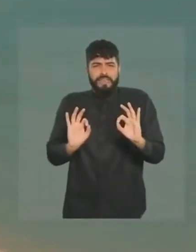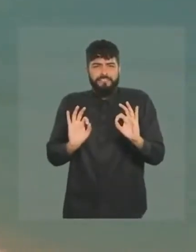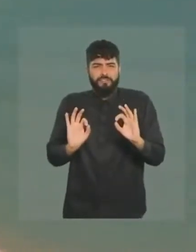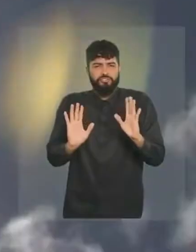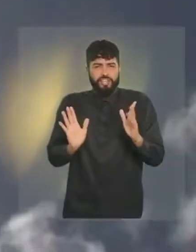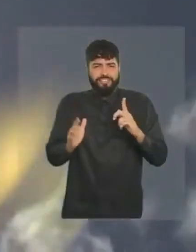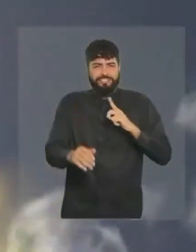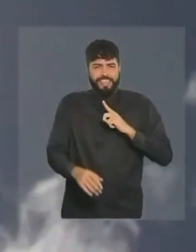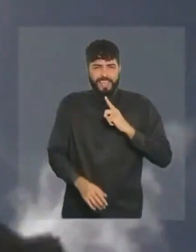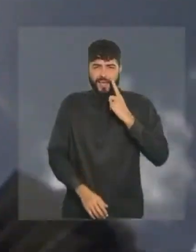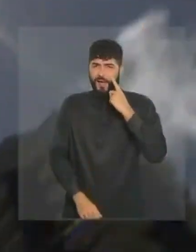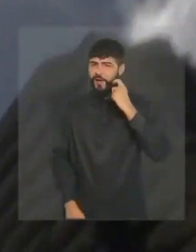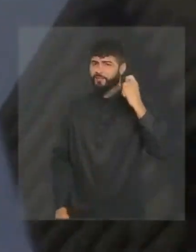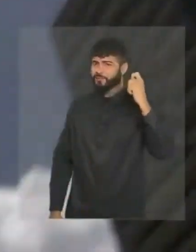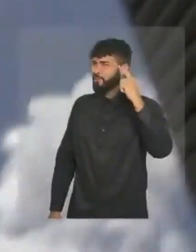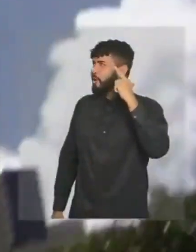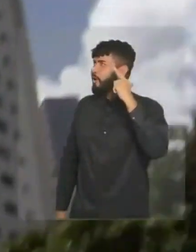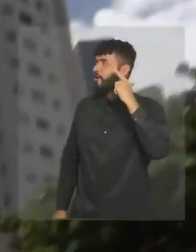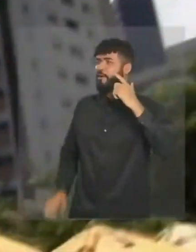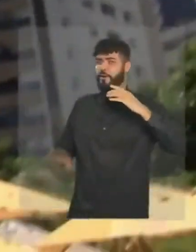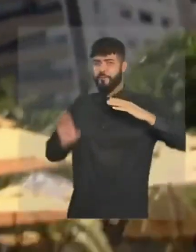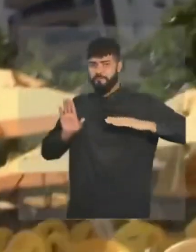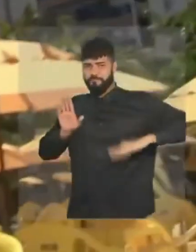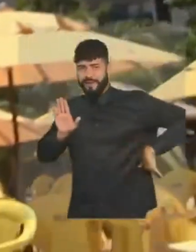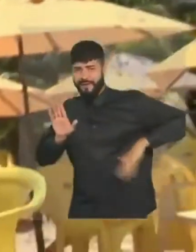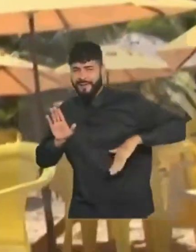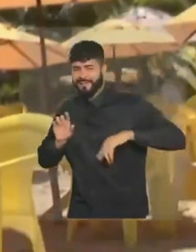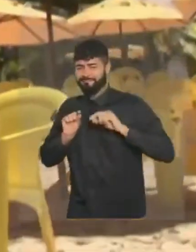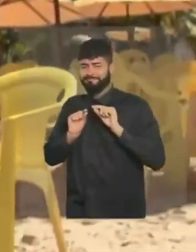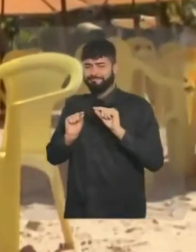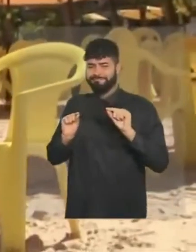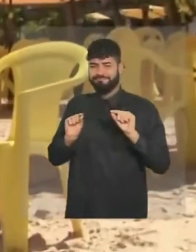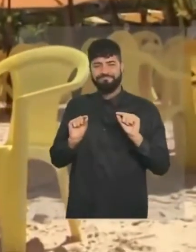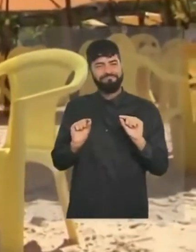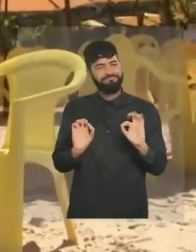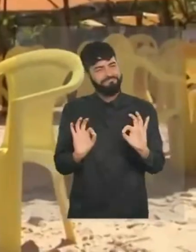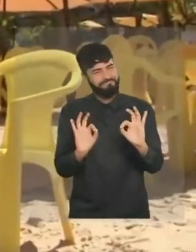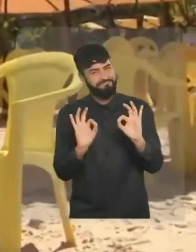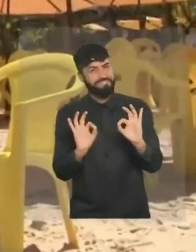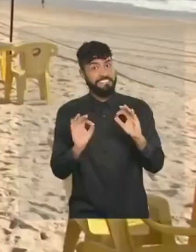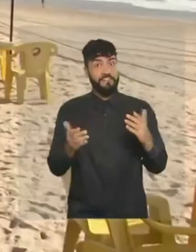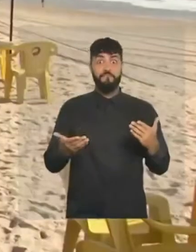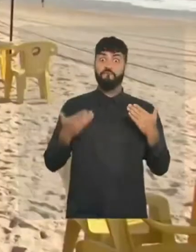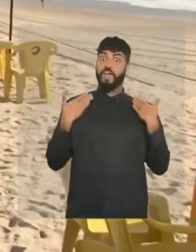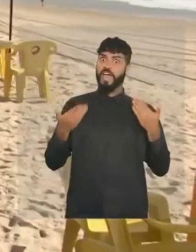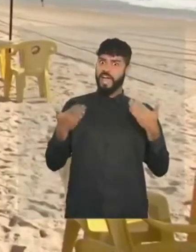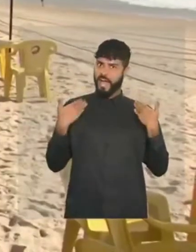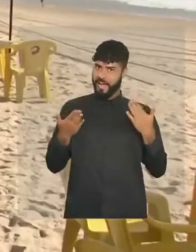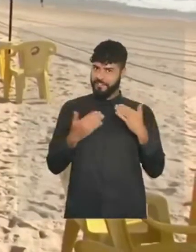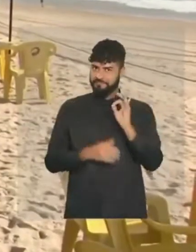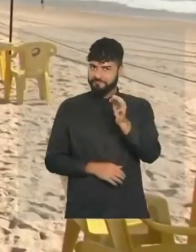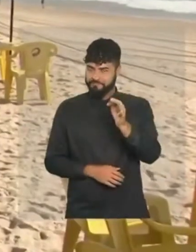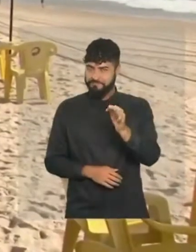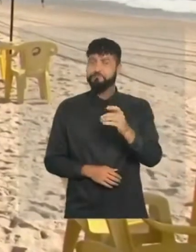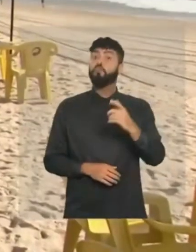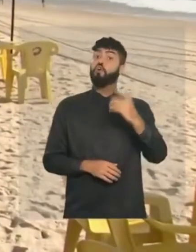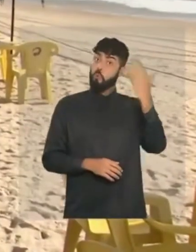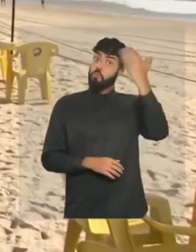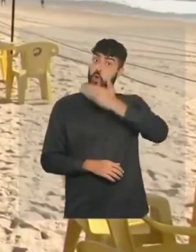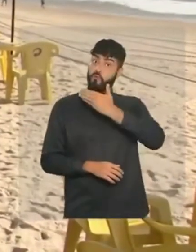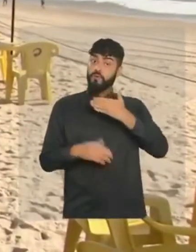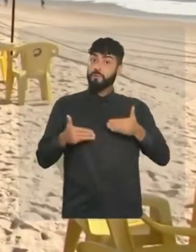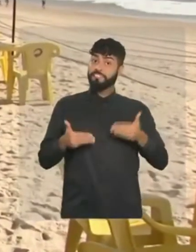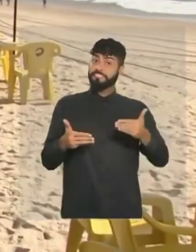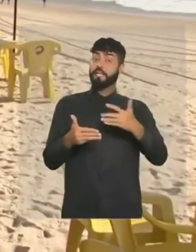mundo sabe. Sol forte e praia são os ingredientes perfeitos para o verão. E quem confirma isso é o Ministério do Turismo,